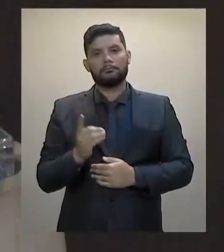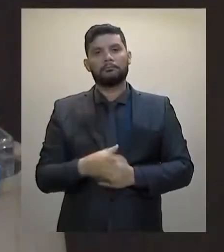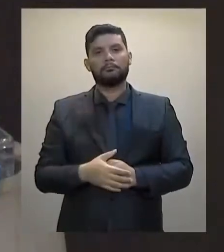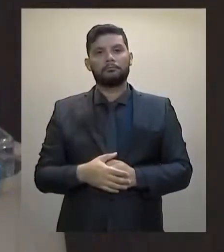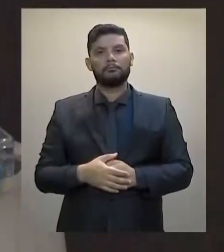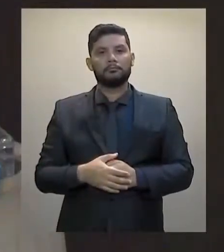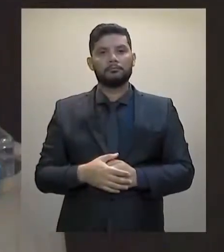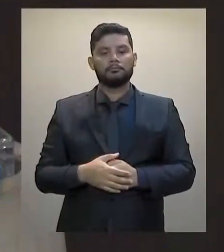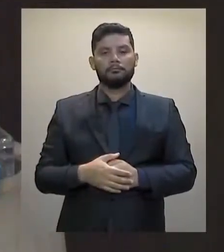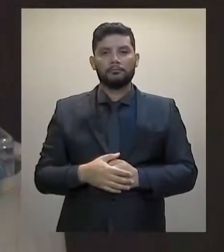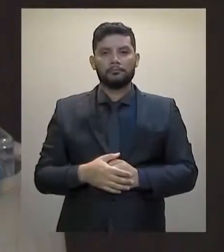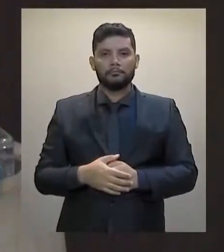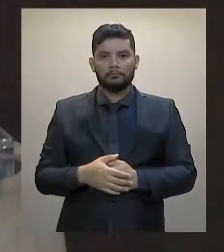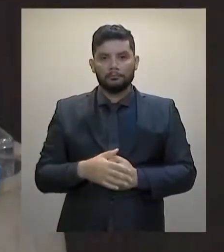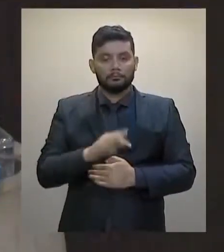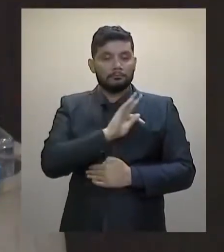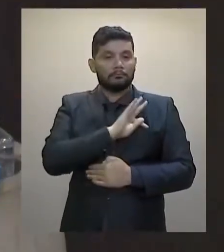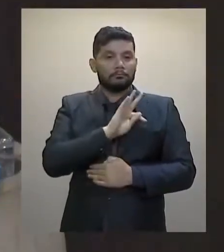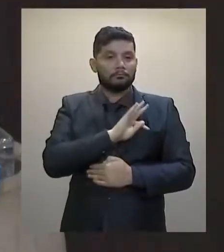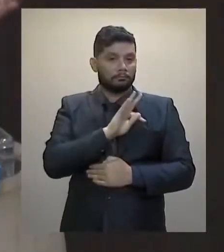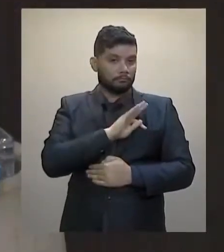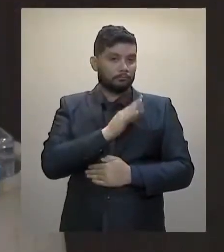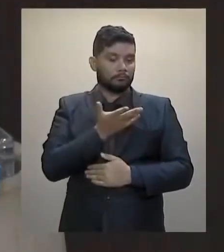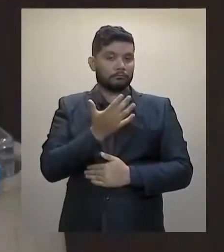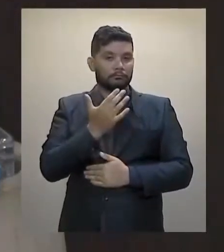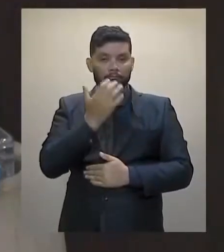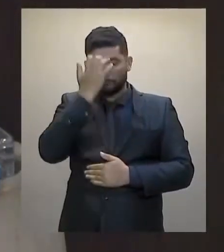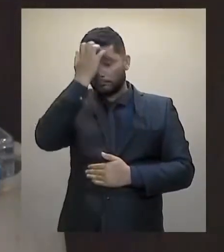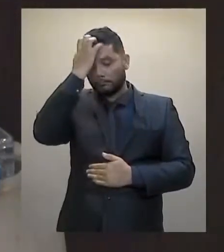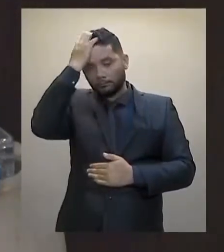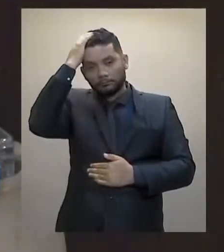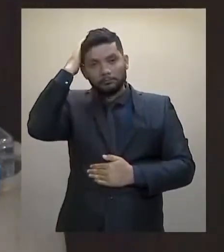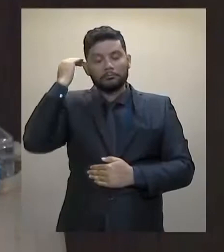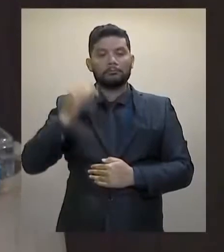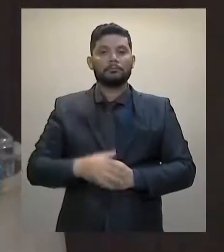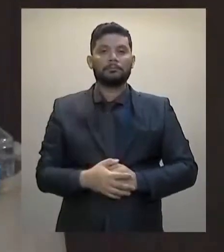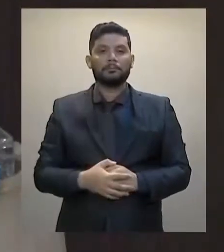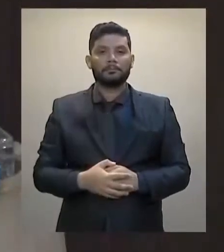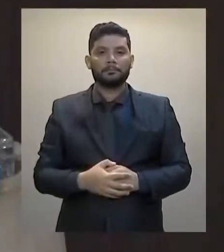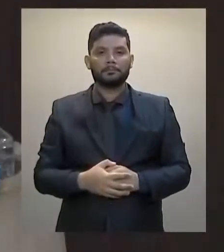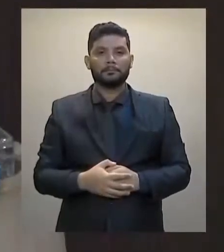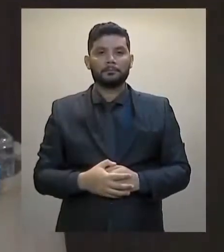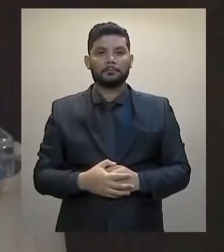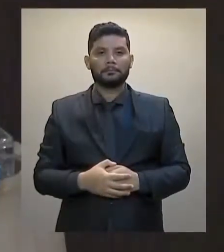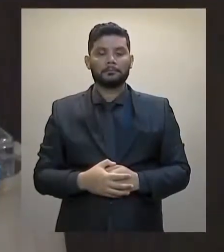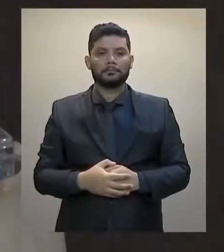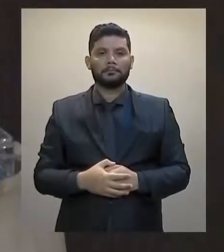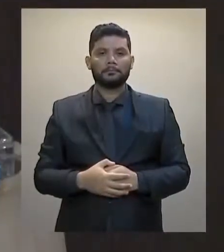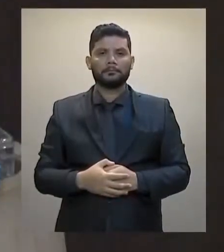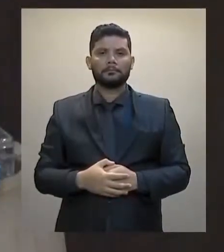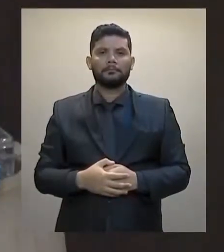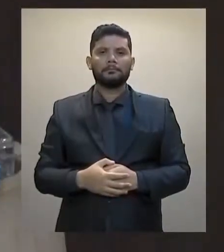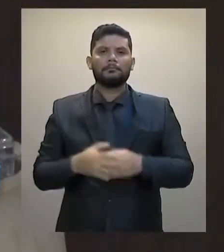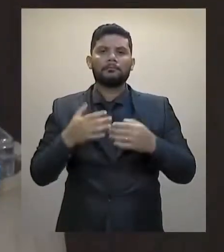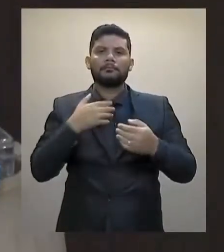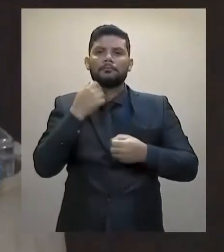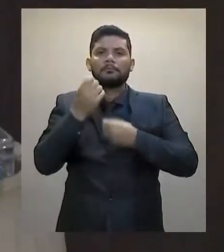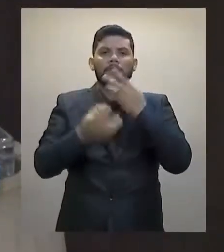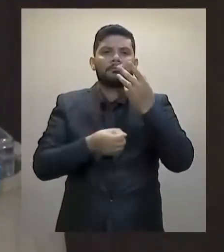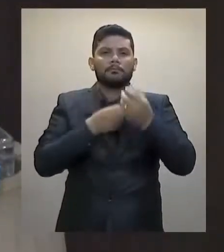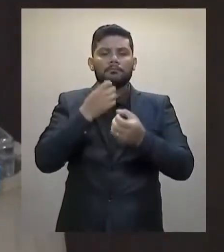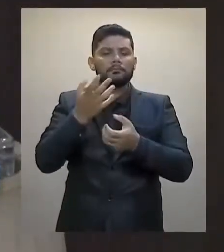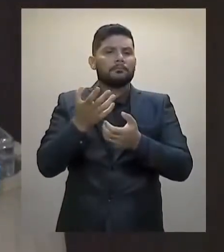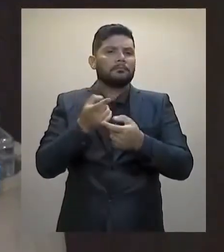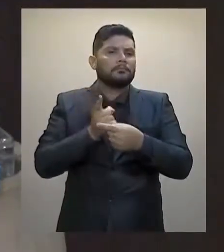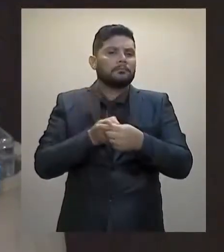vista técnico em relação à gestão dessas políticas, financiamento dessas políticas. Eu estou fazendo esse depoimento pessoal porque eu